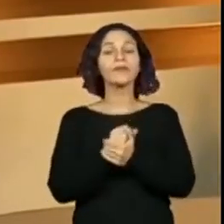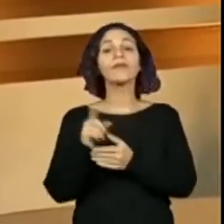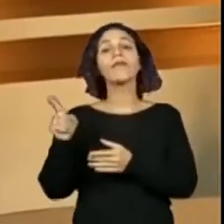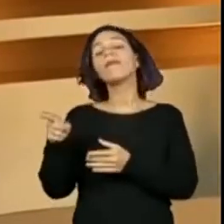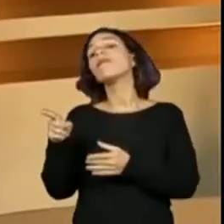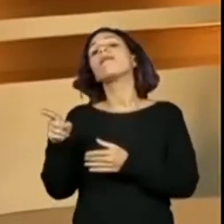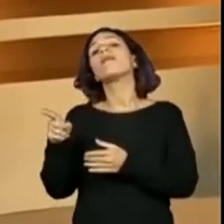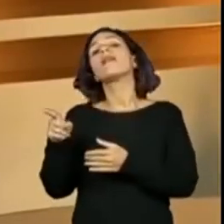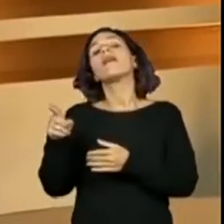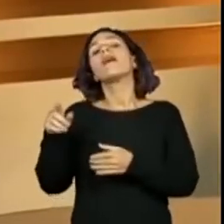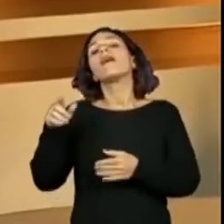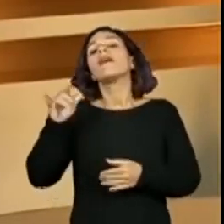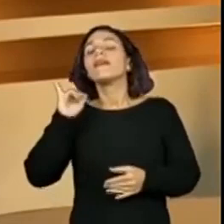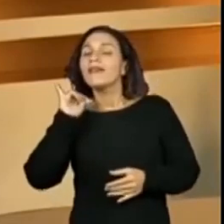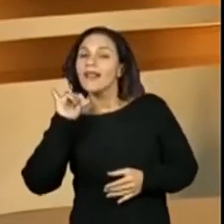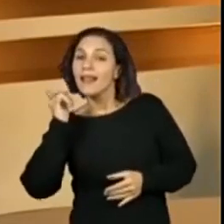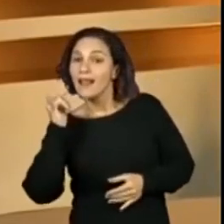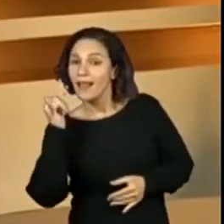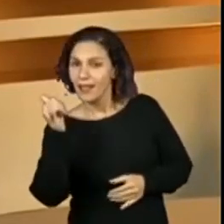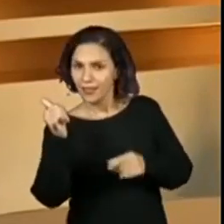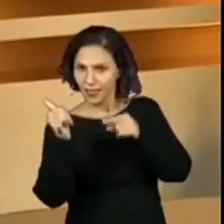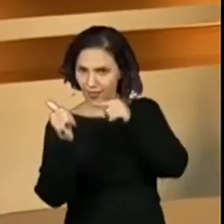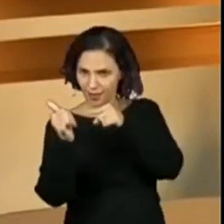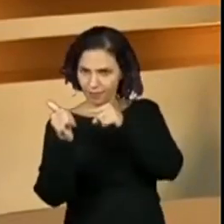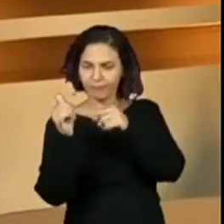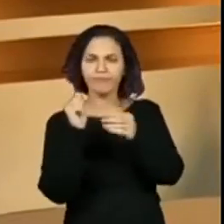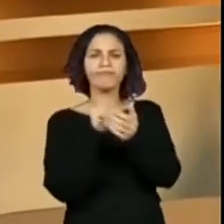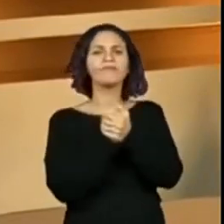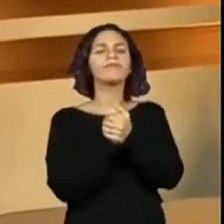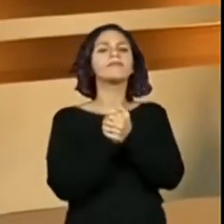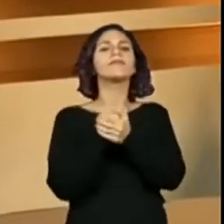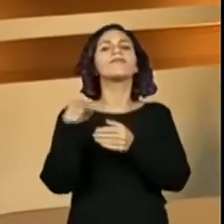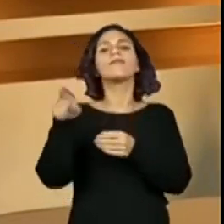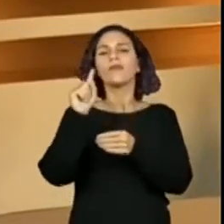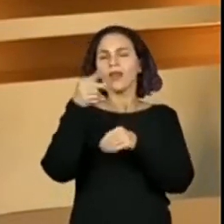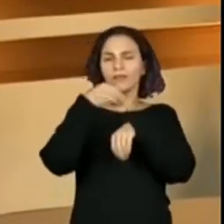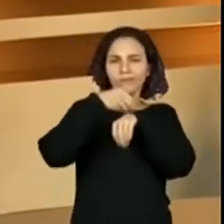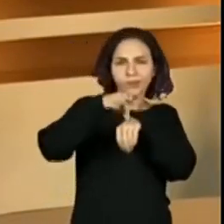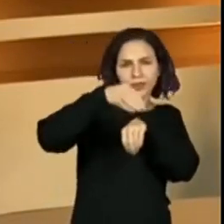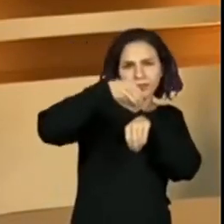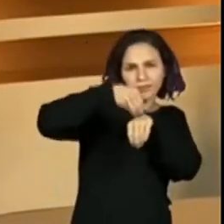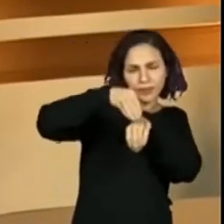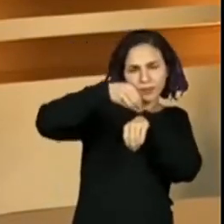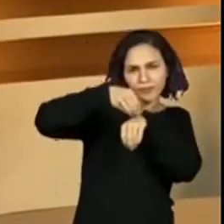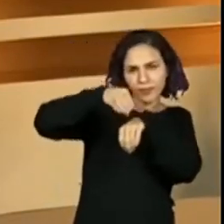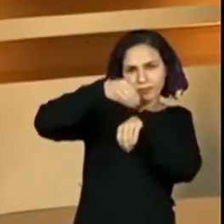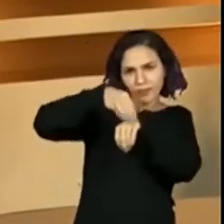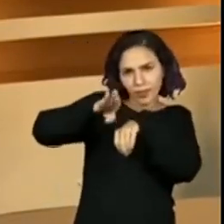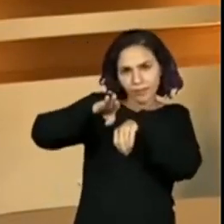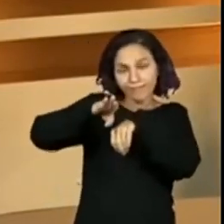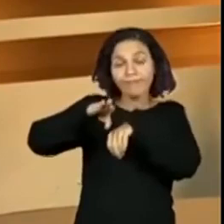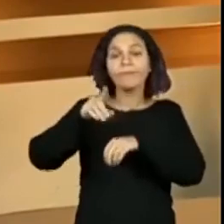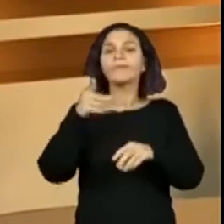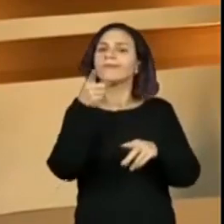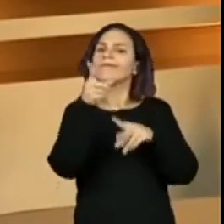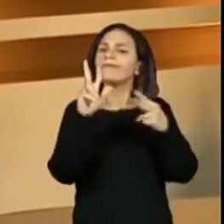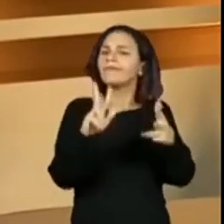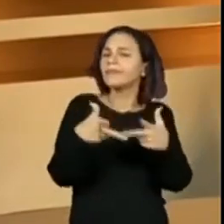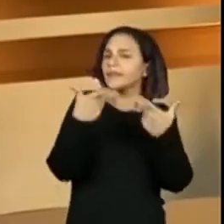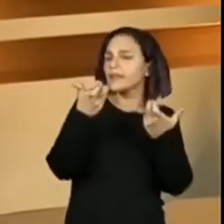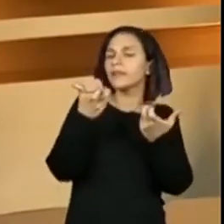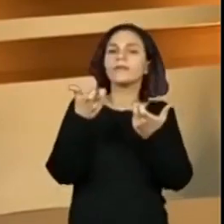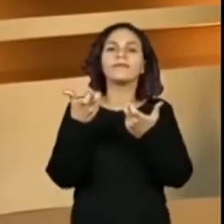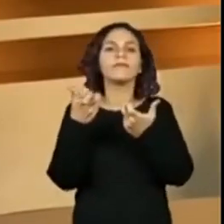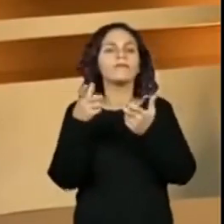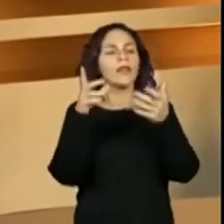de falar sobre a criação da noite, à medida que a leitura for se dando, vocês vão perceber os elementos,